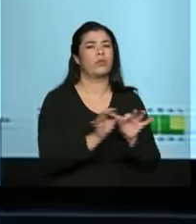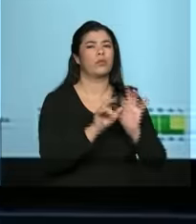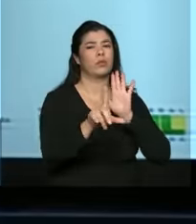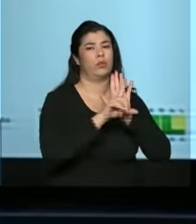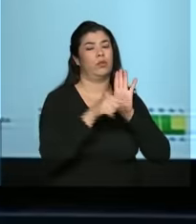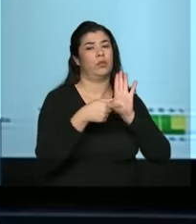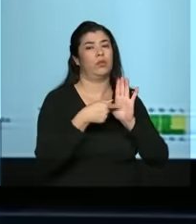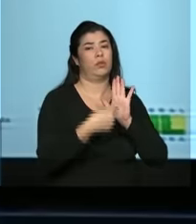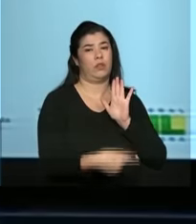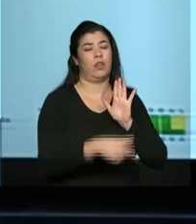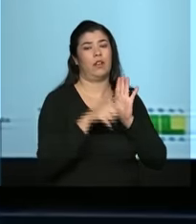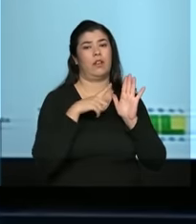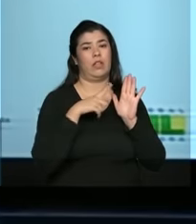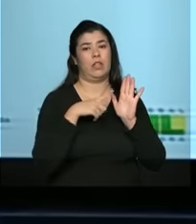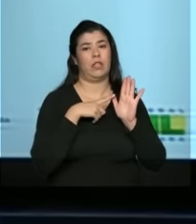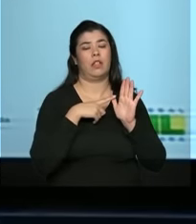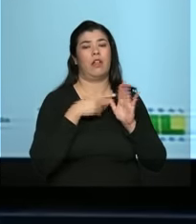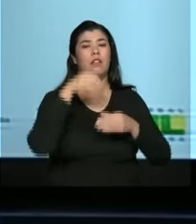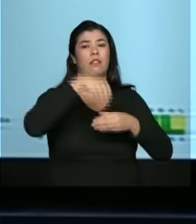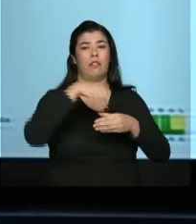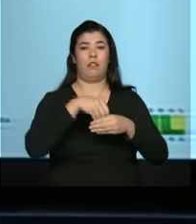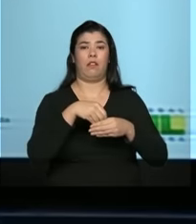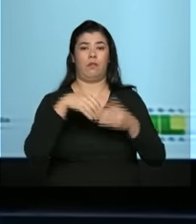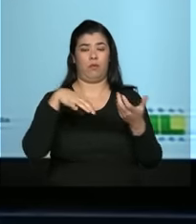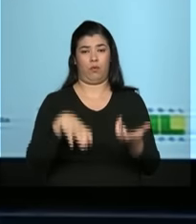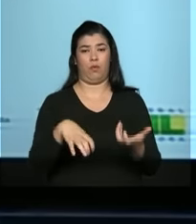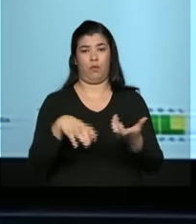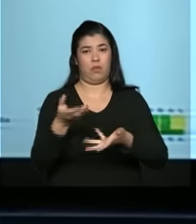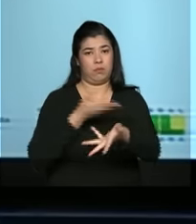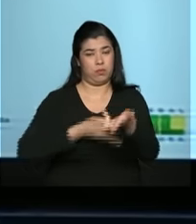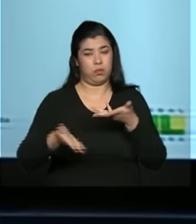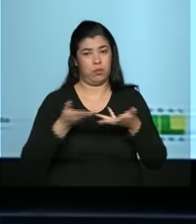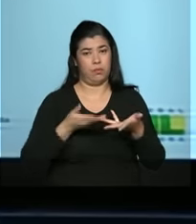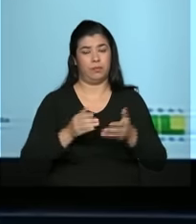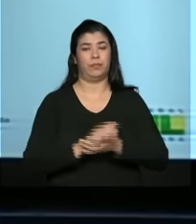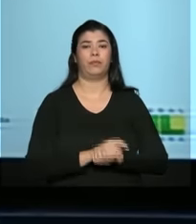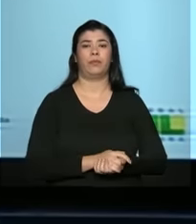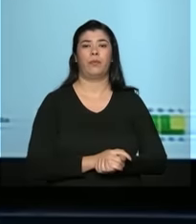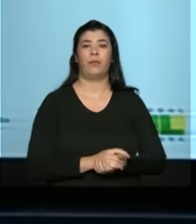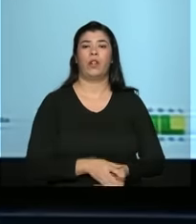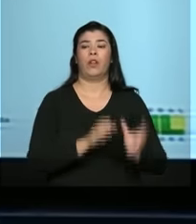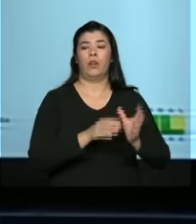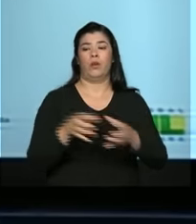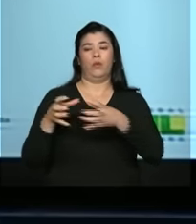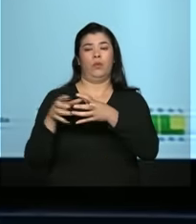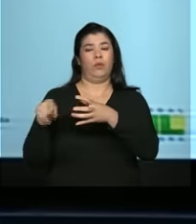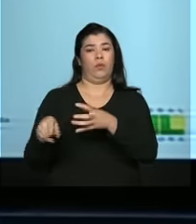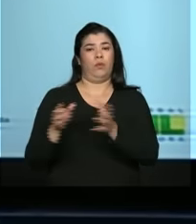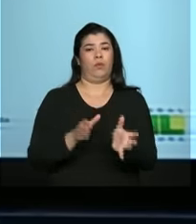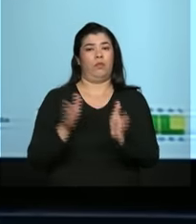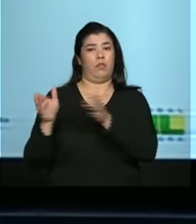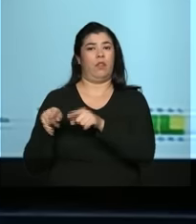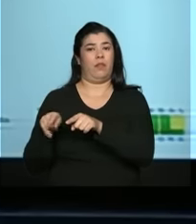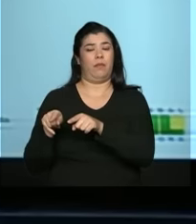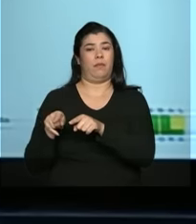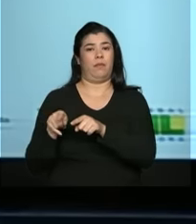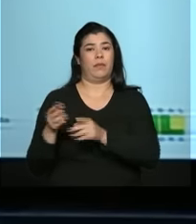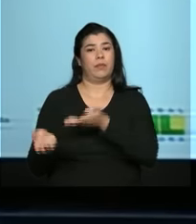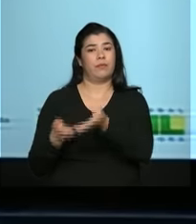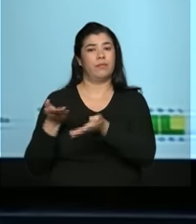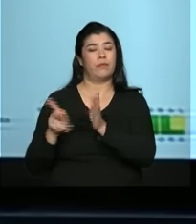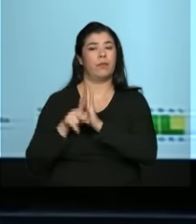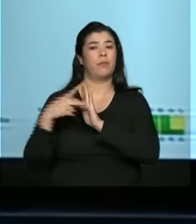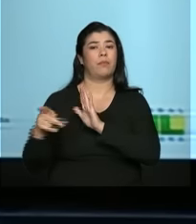lei relativo ao tema tramitavam no Congresso Nacional e segunda parte se dedica a um plano